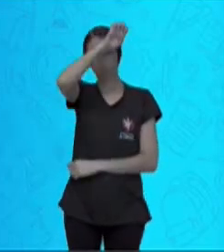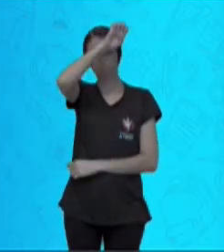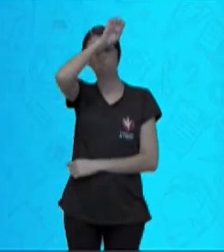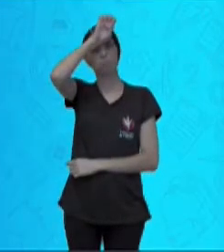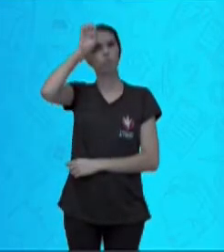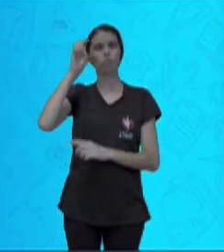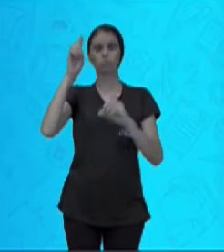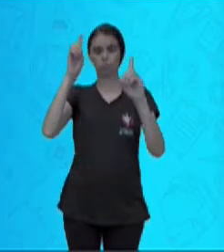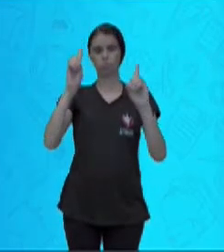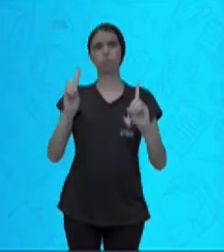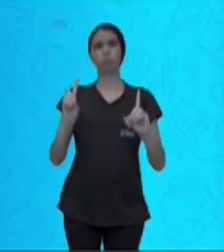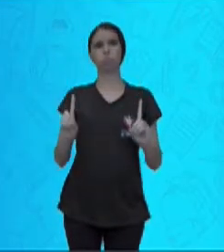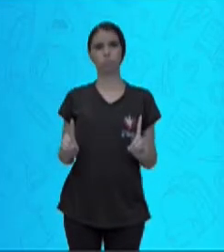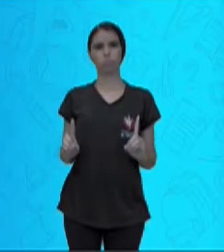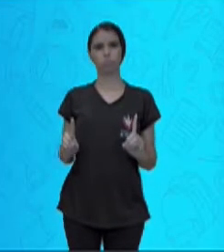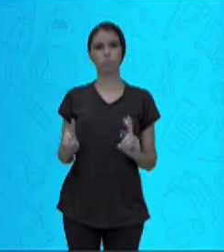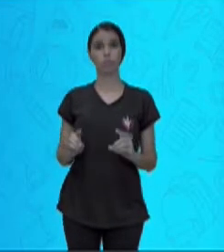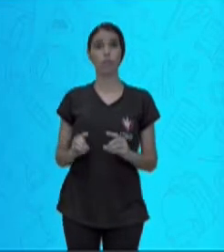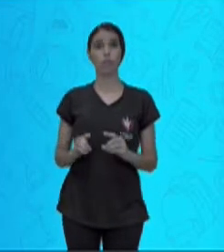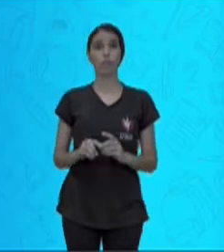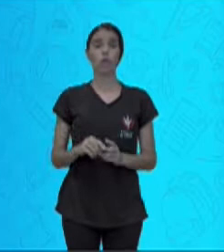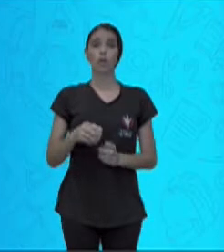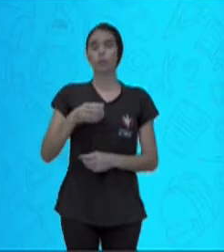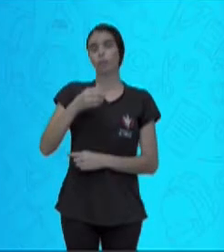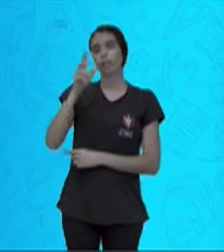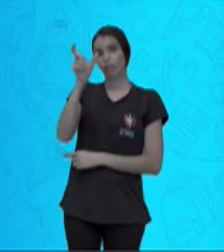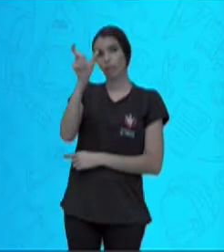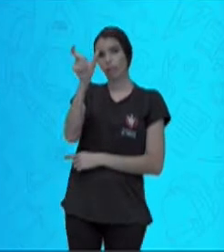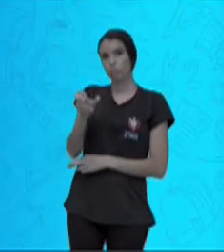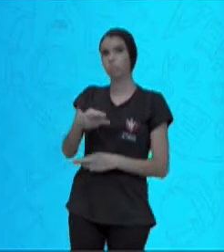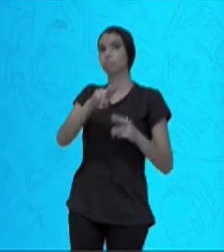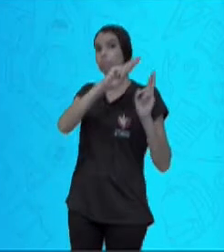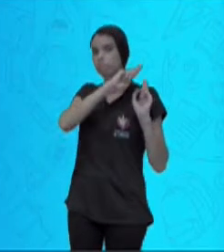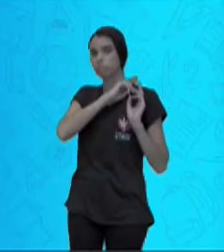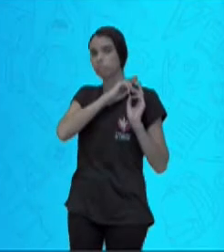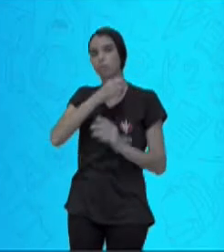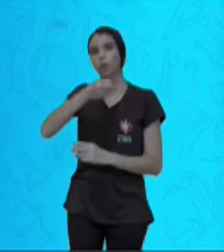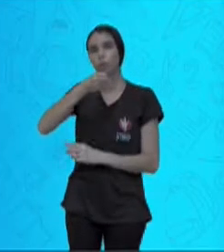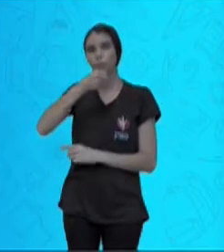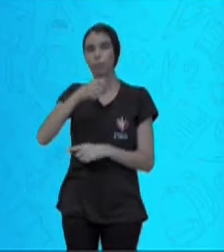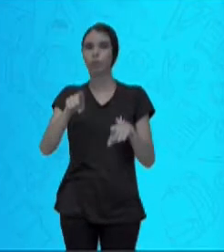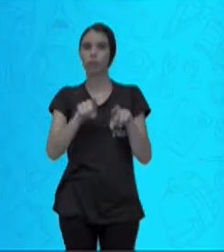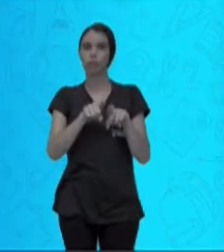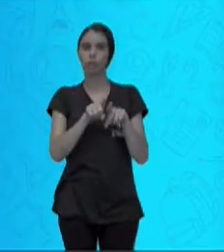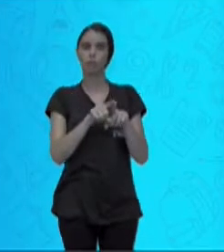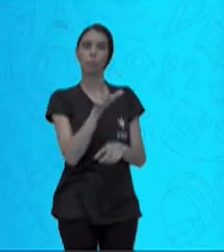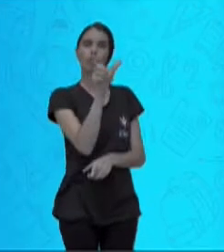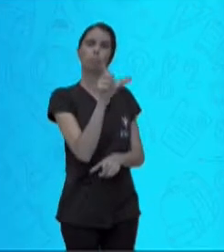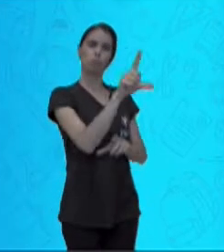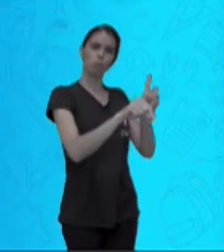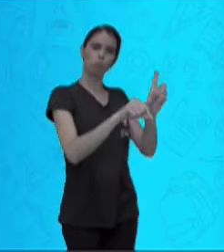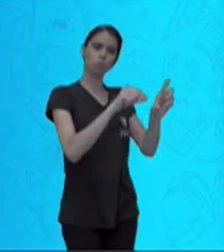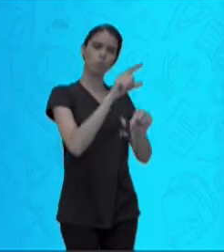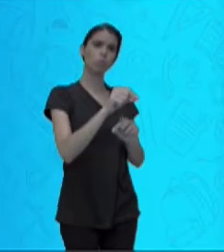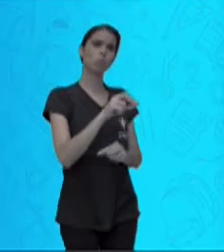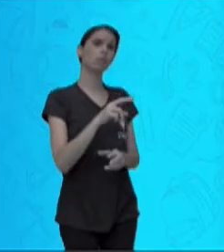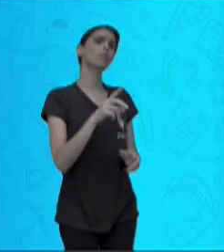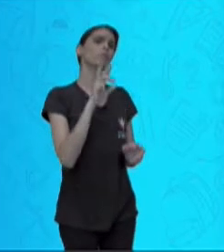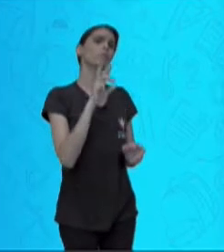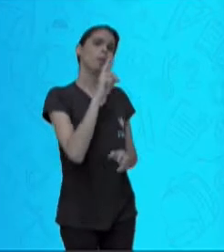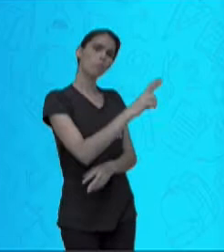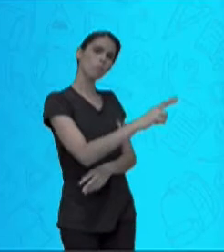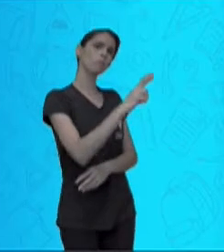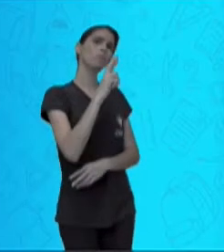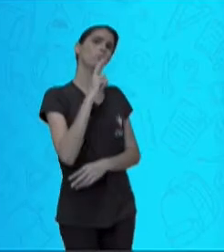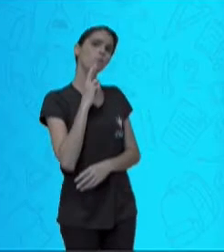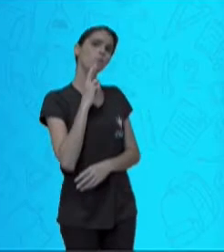parte de quem elabora, quanto por parte de quem responde. Portanto, é super